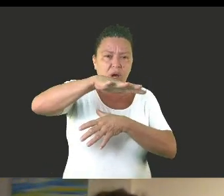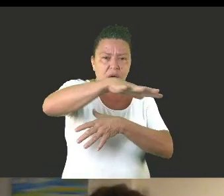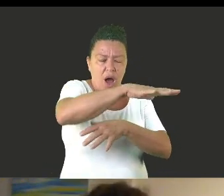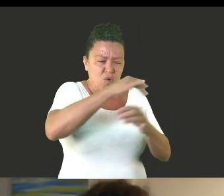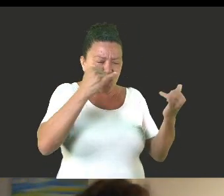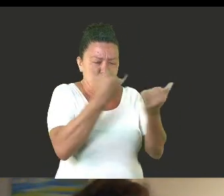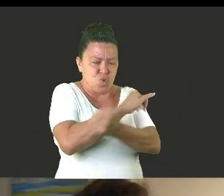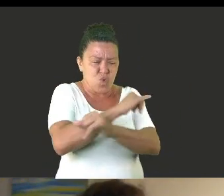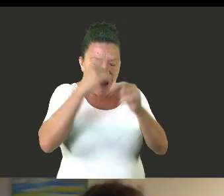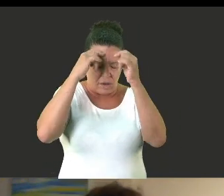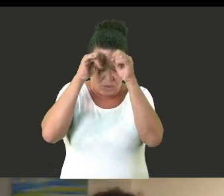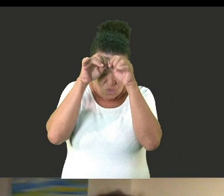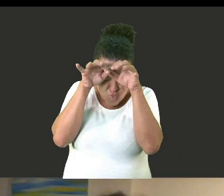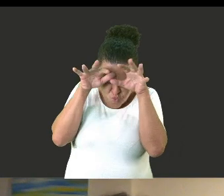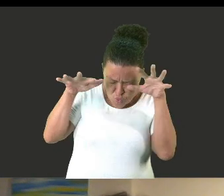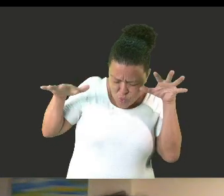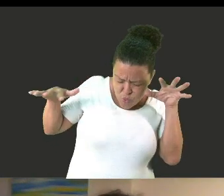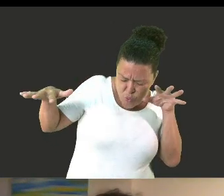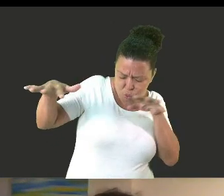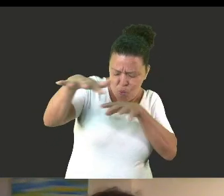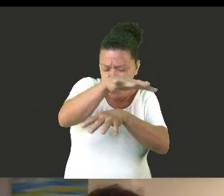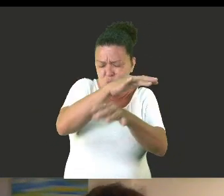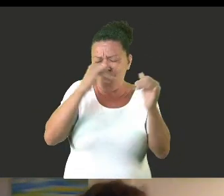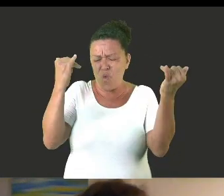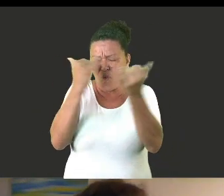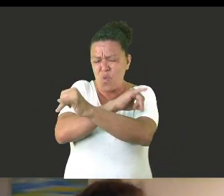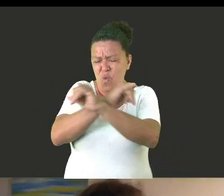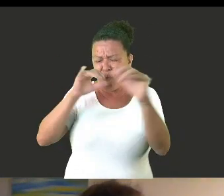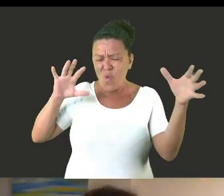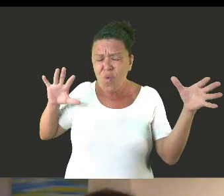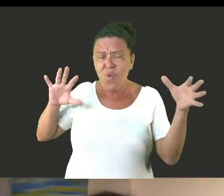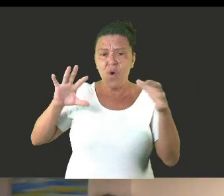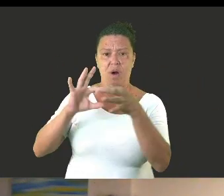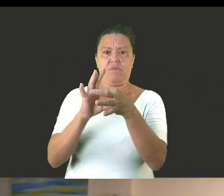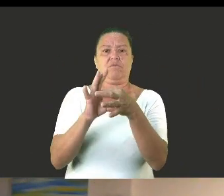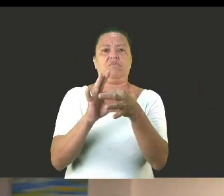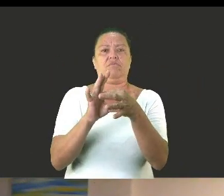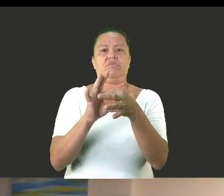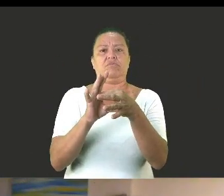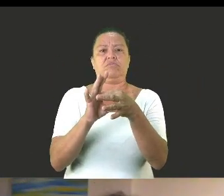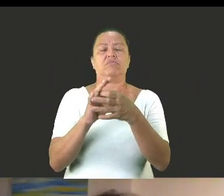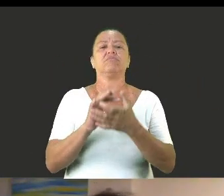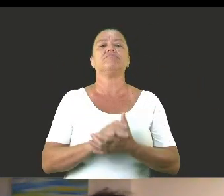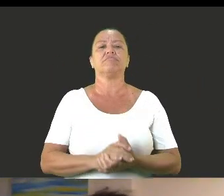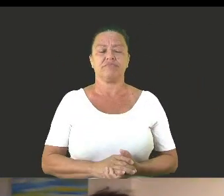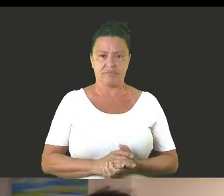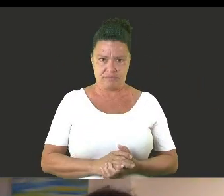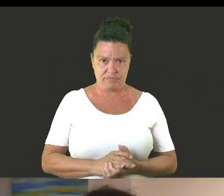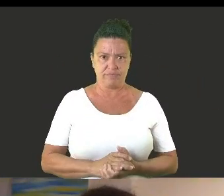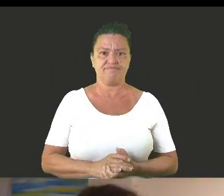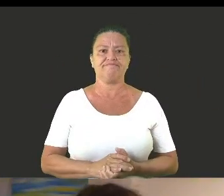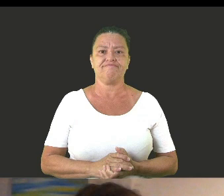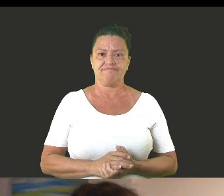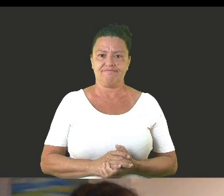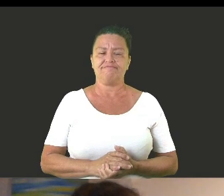de campo é uma ideia muito aliada à